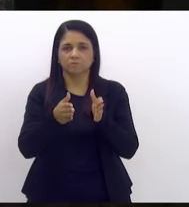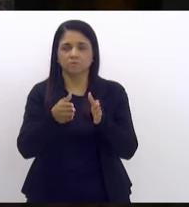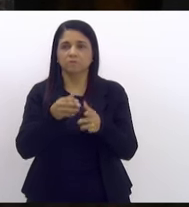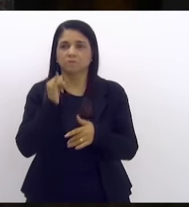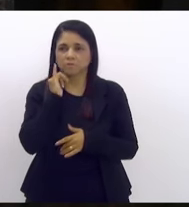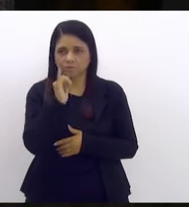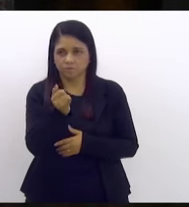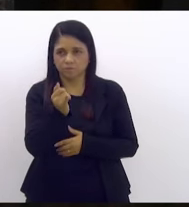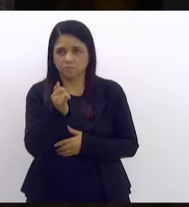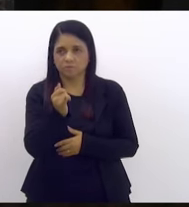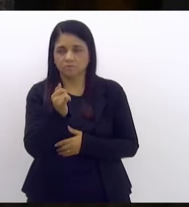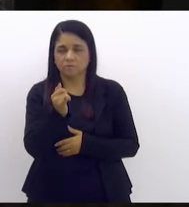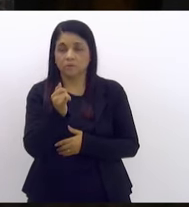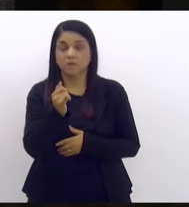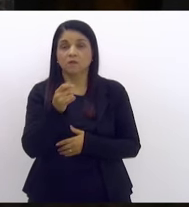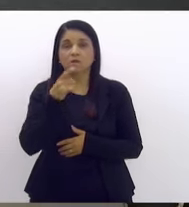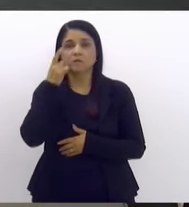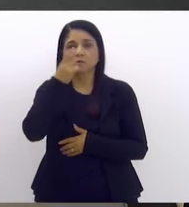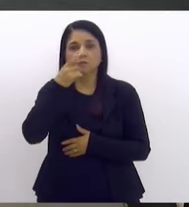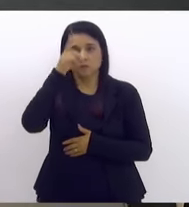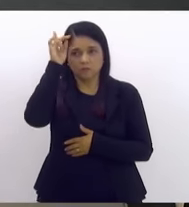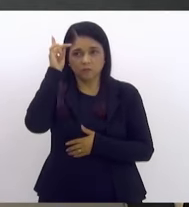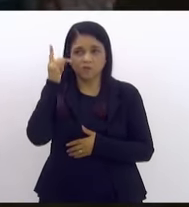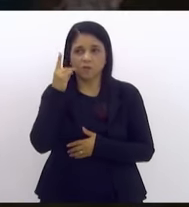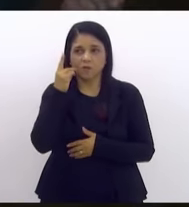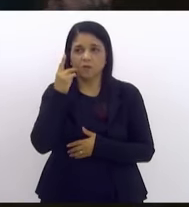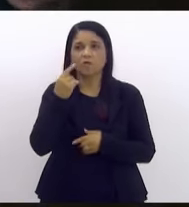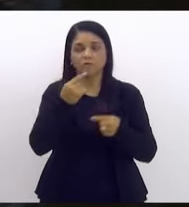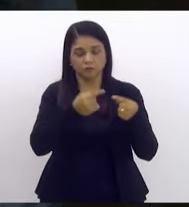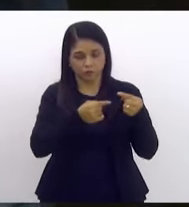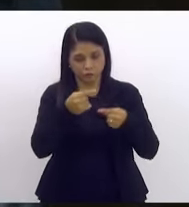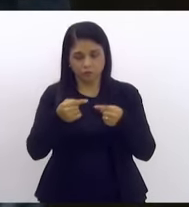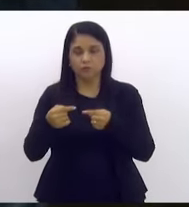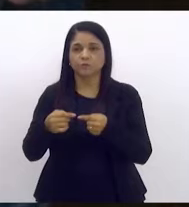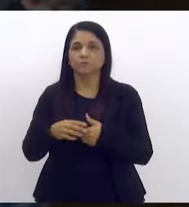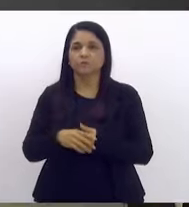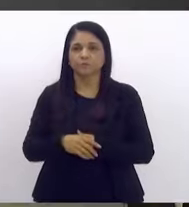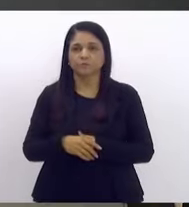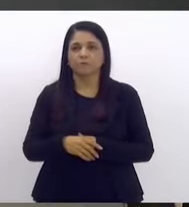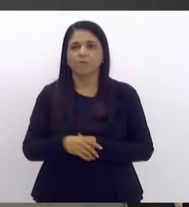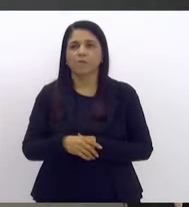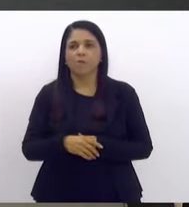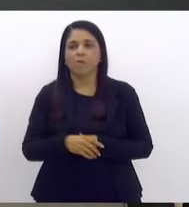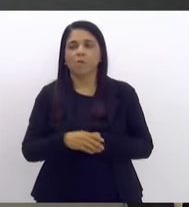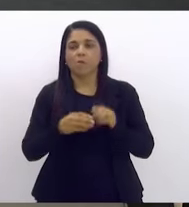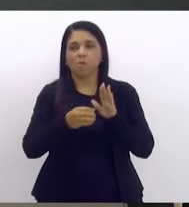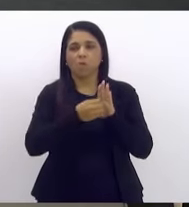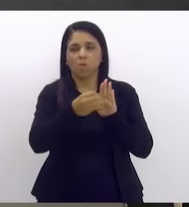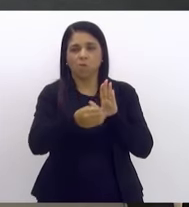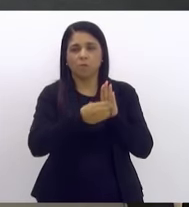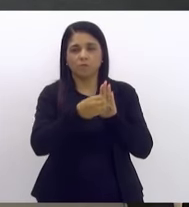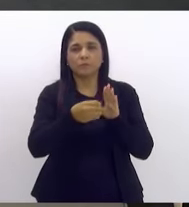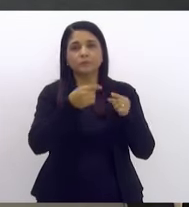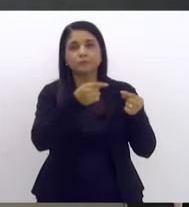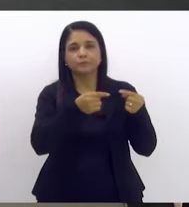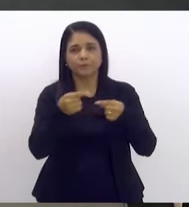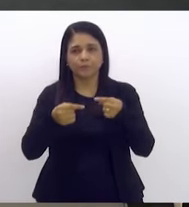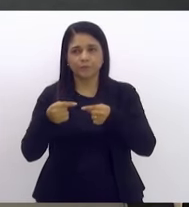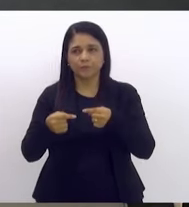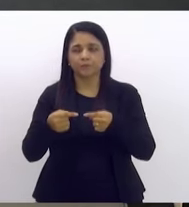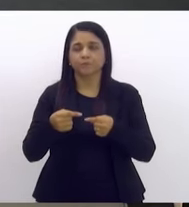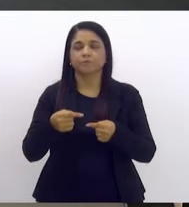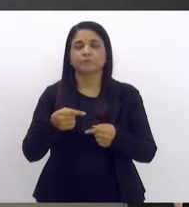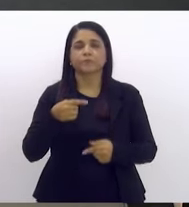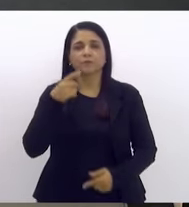deputado Luiz Paulo. Vou discutir a matéria. Para discutir? Com os pareceres emitidos, em discussão, para